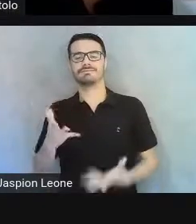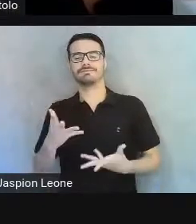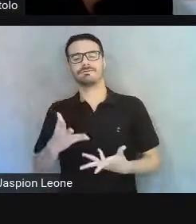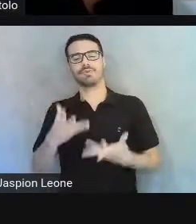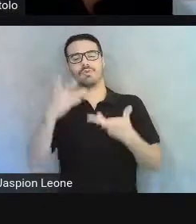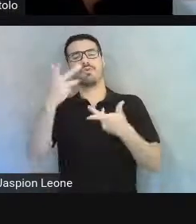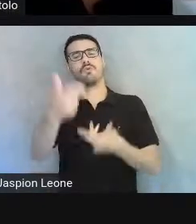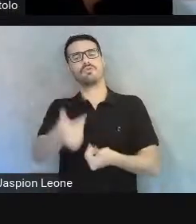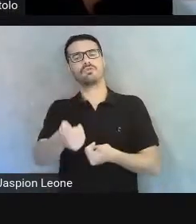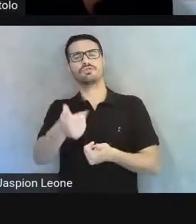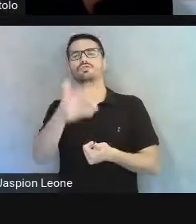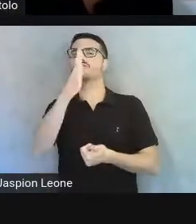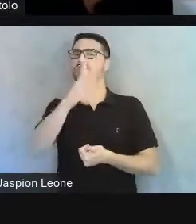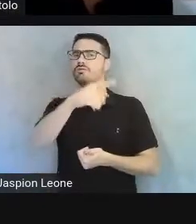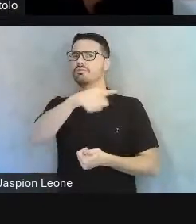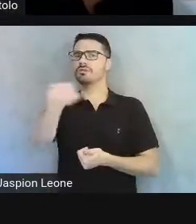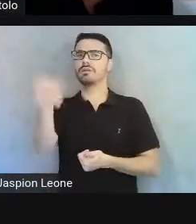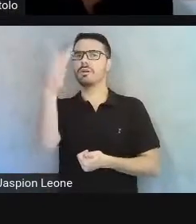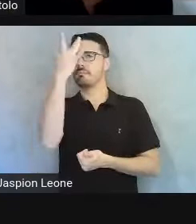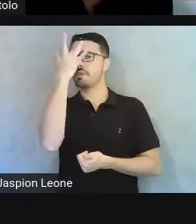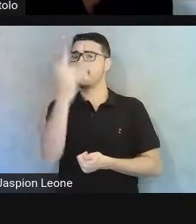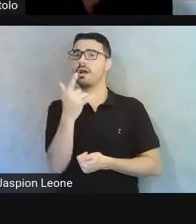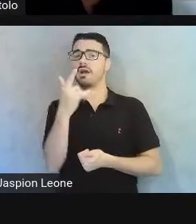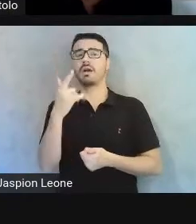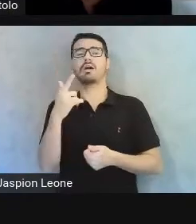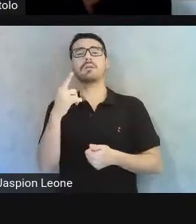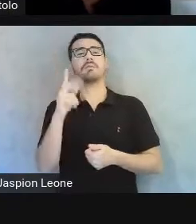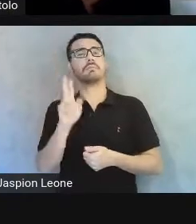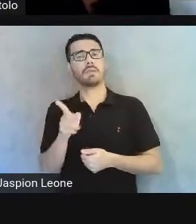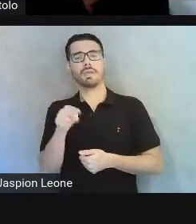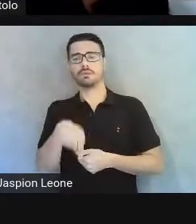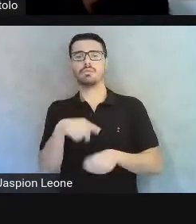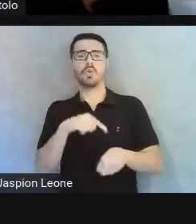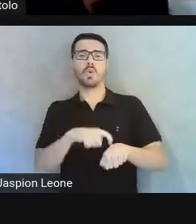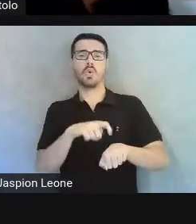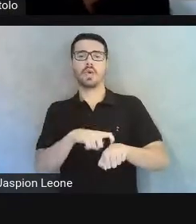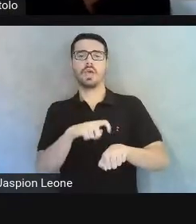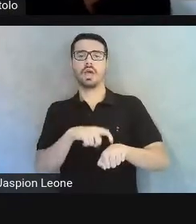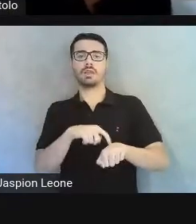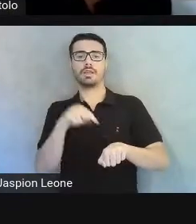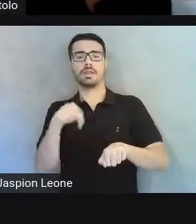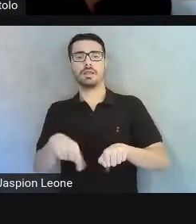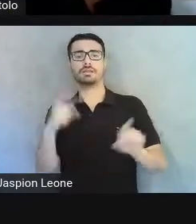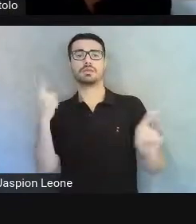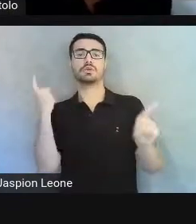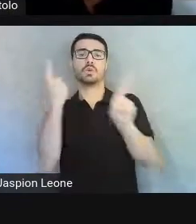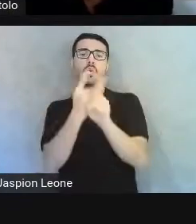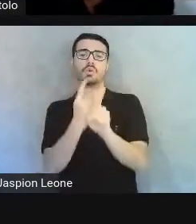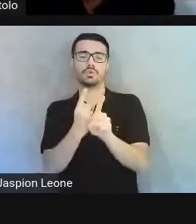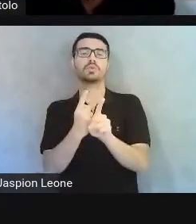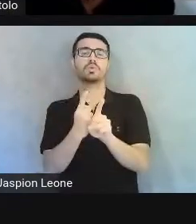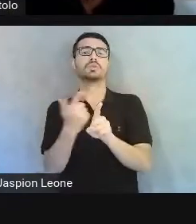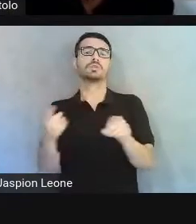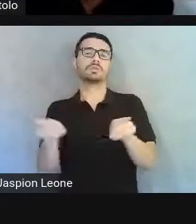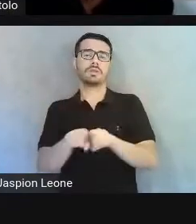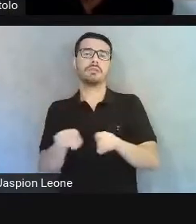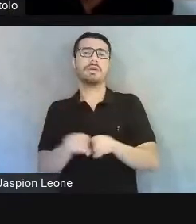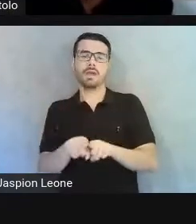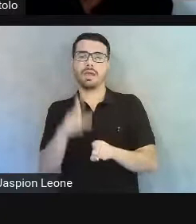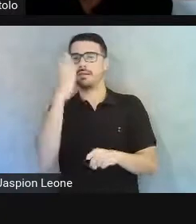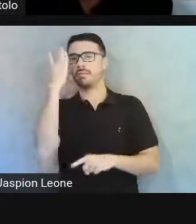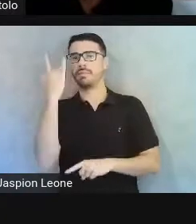mesmo horário, para o segundo dia deste evento Ampliar. Desejo a todos um evento fantástico.